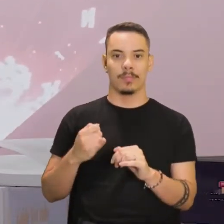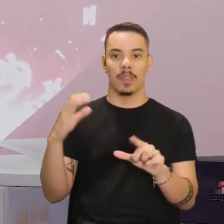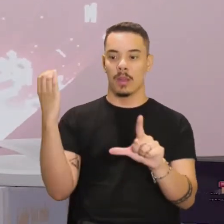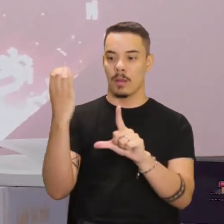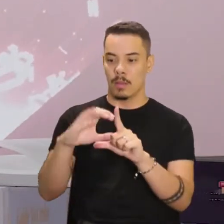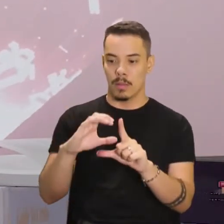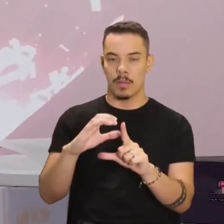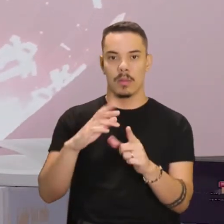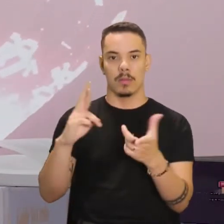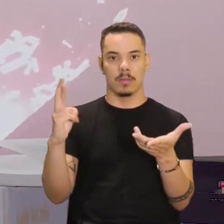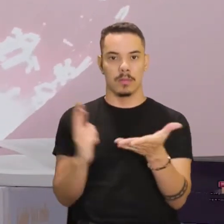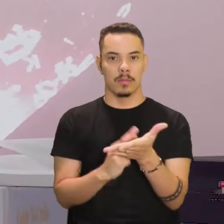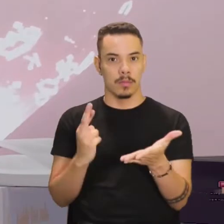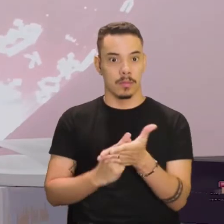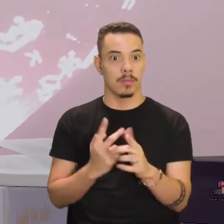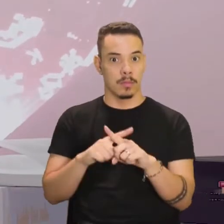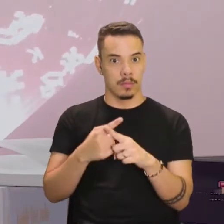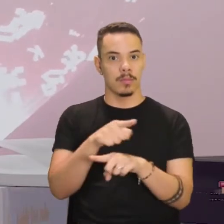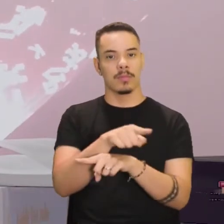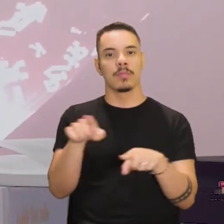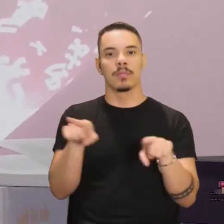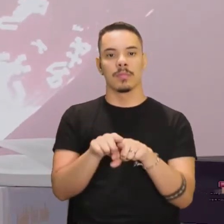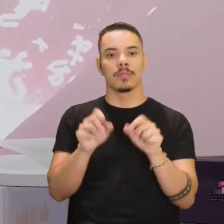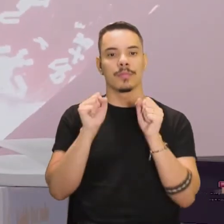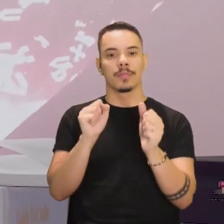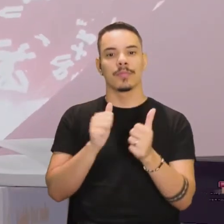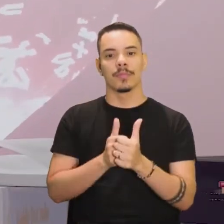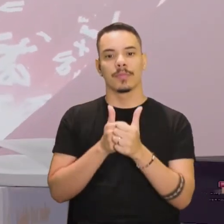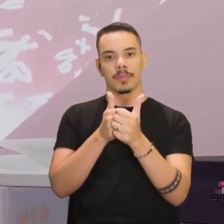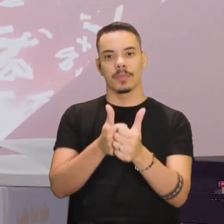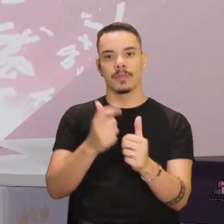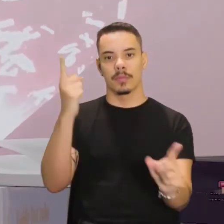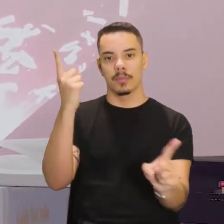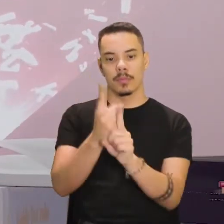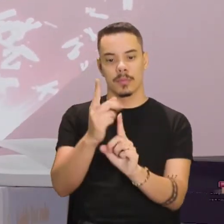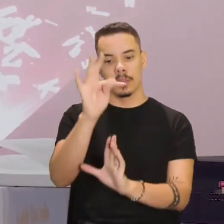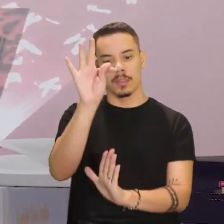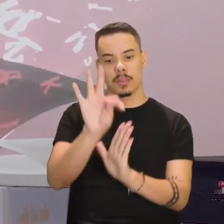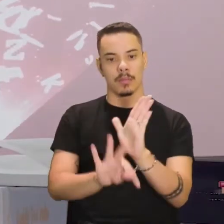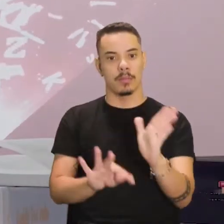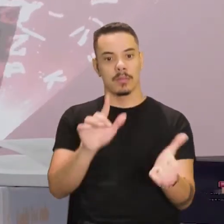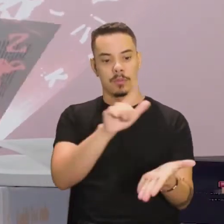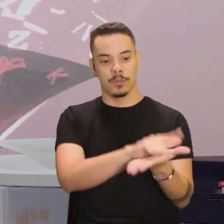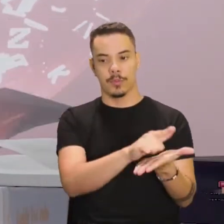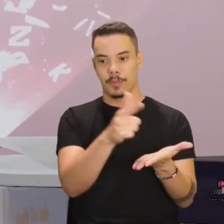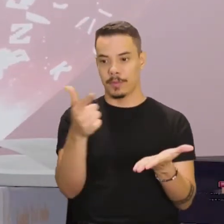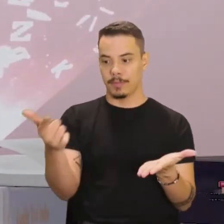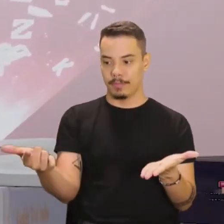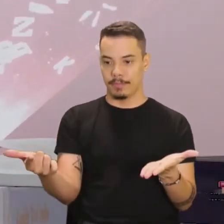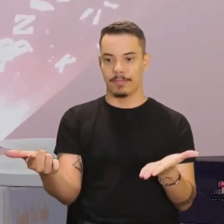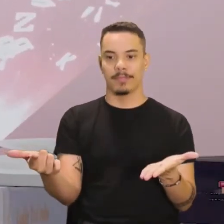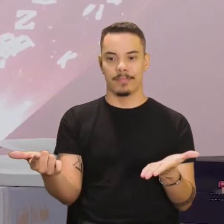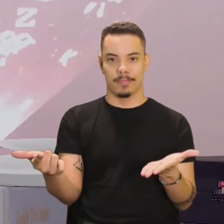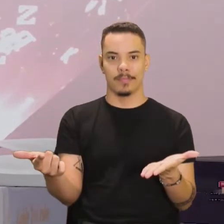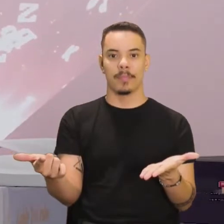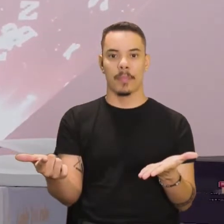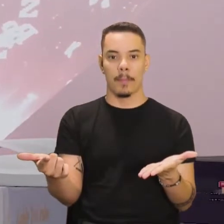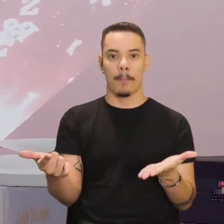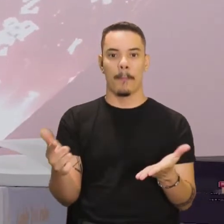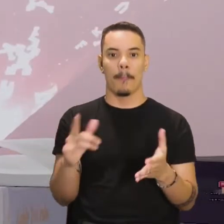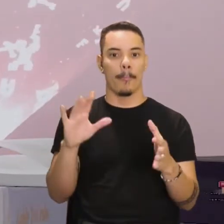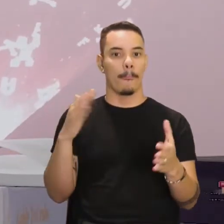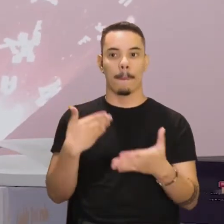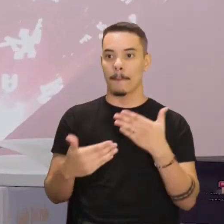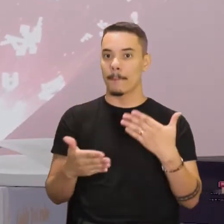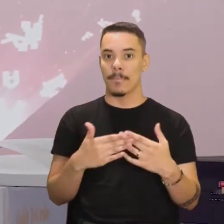revista mas só que você também encontra em textos o que no jornal né no veículo de